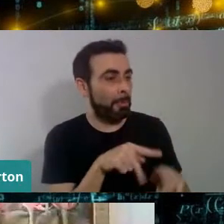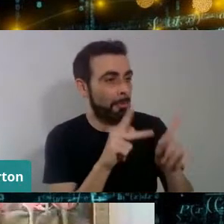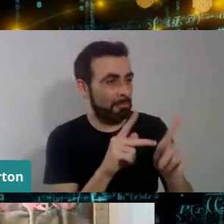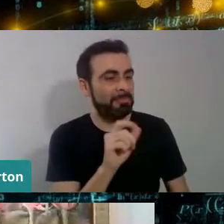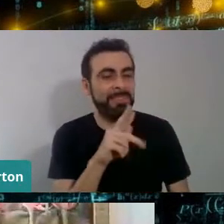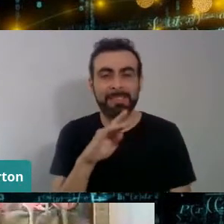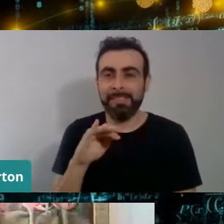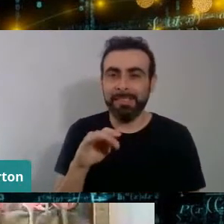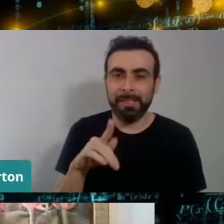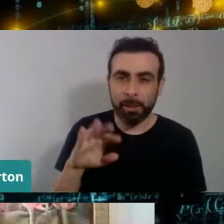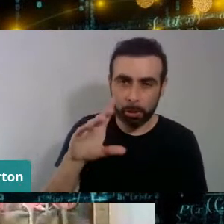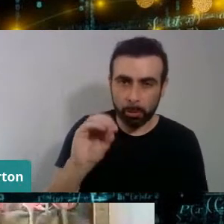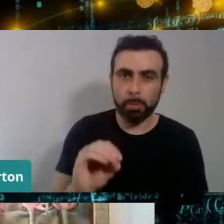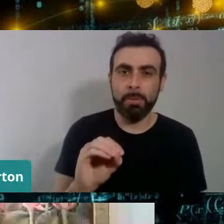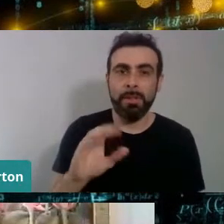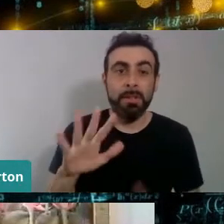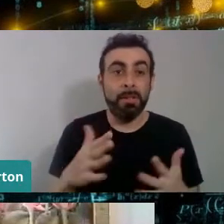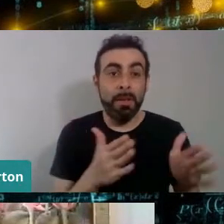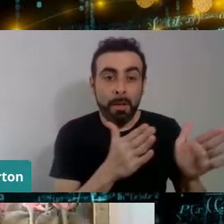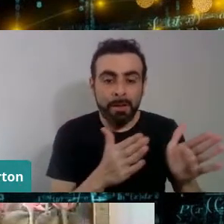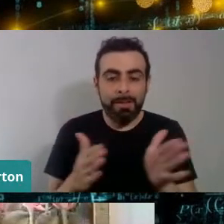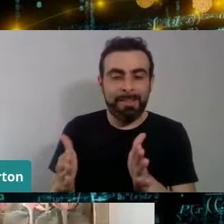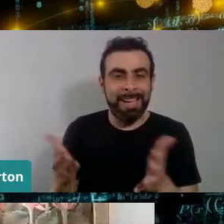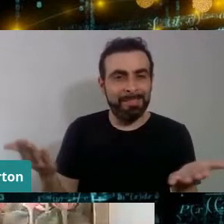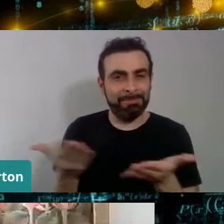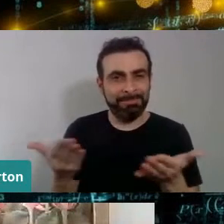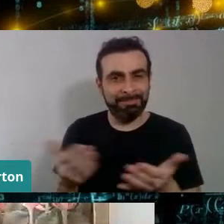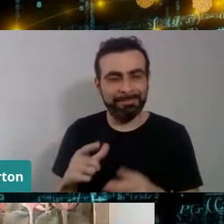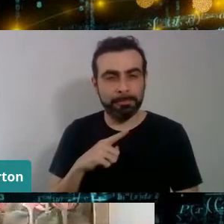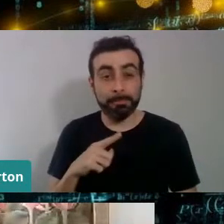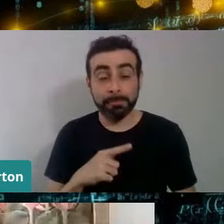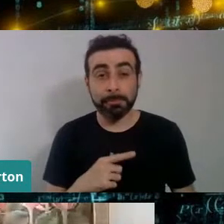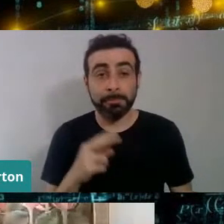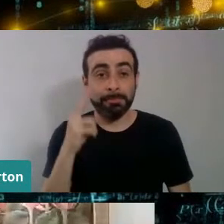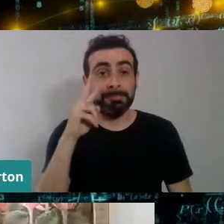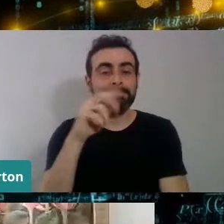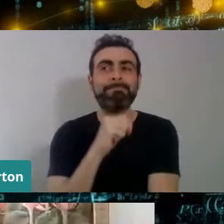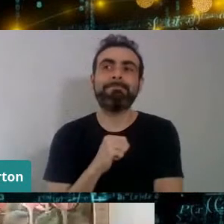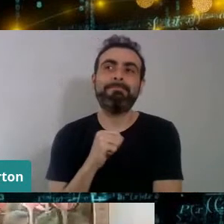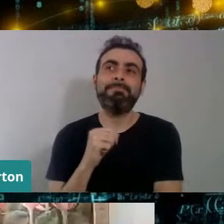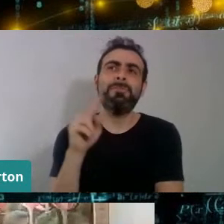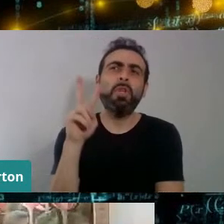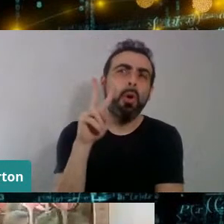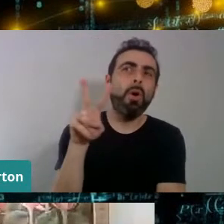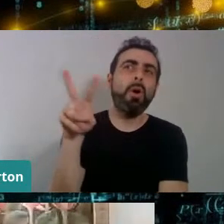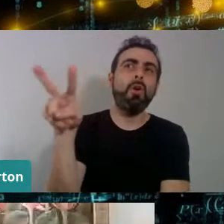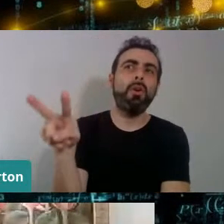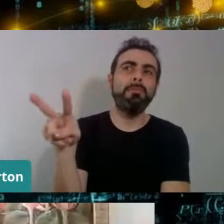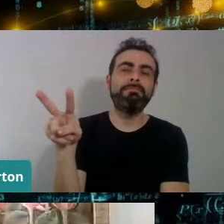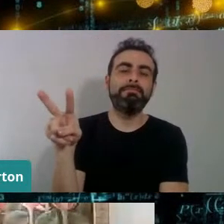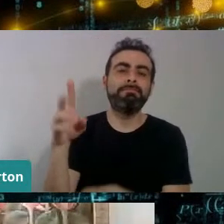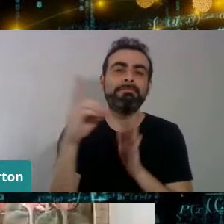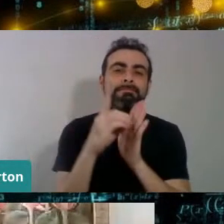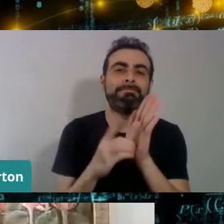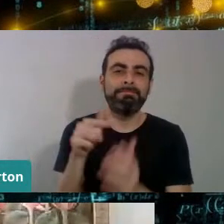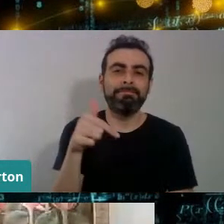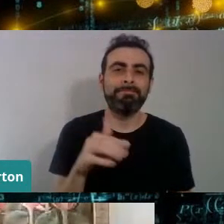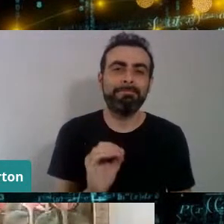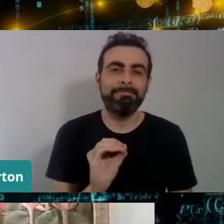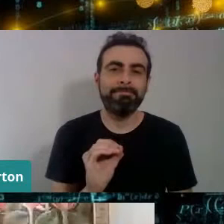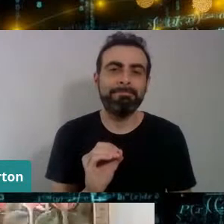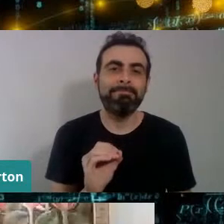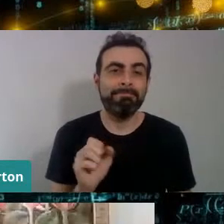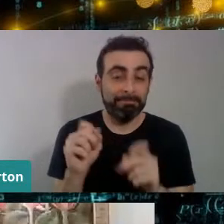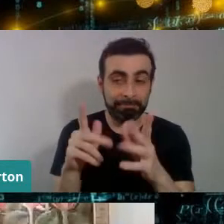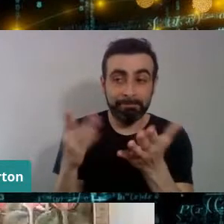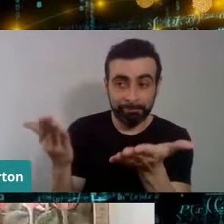você veja que nós caminhamos um pouco agora, fomos olhar para a janela da década de 70, né? Nós estamos olhando isso. Um pouco na